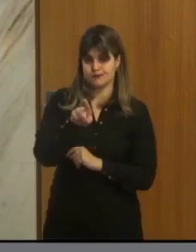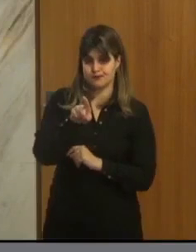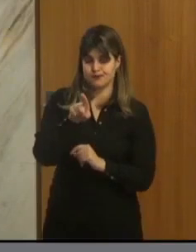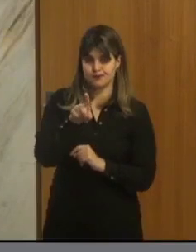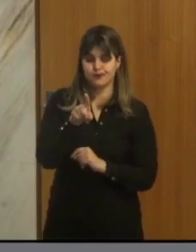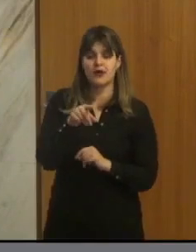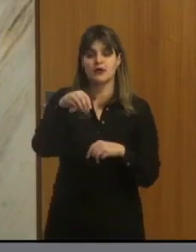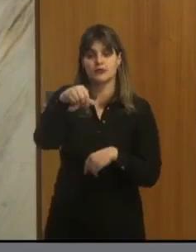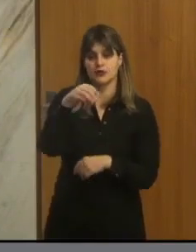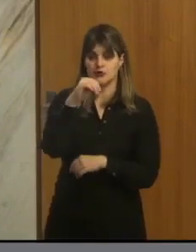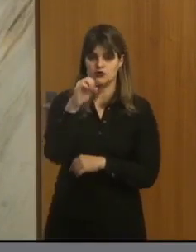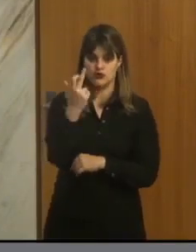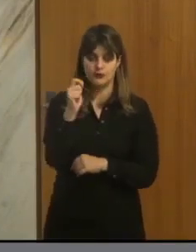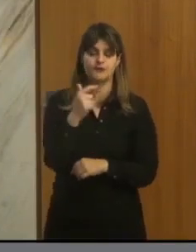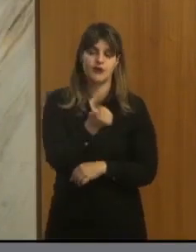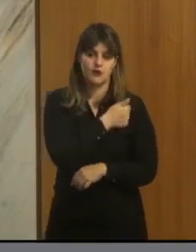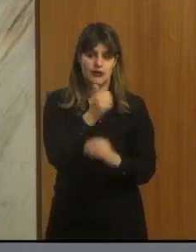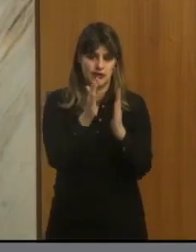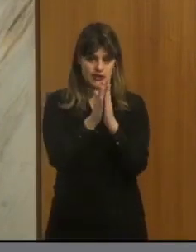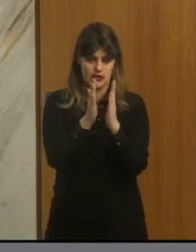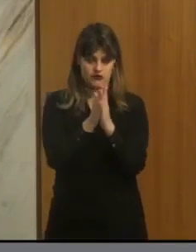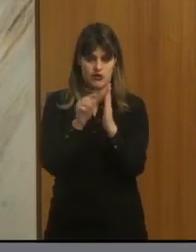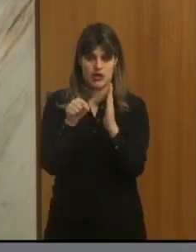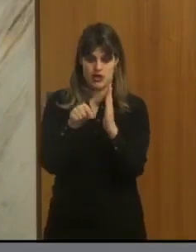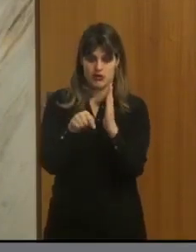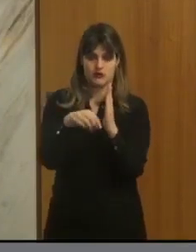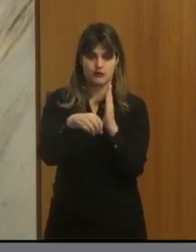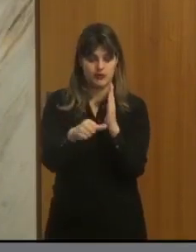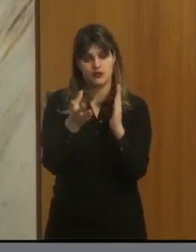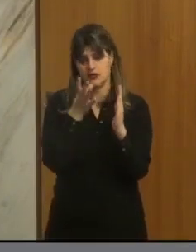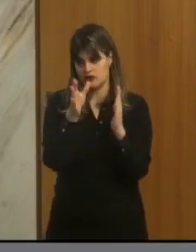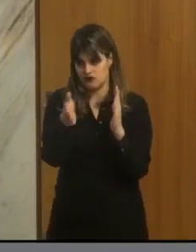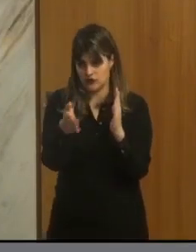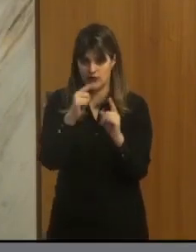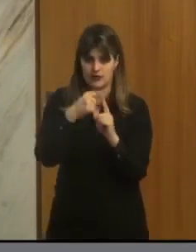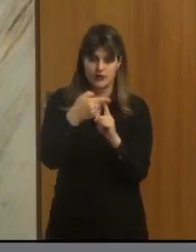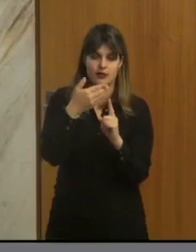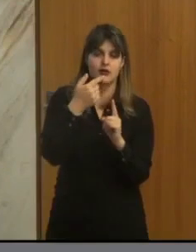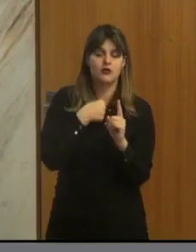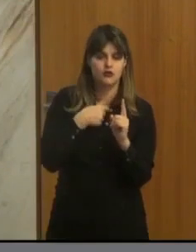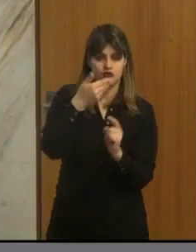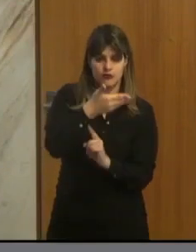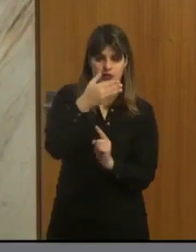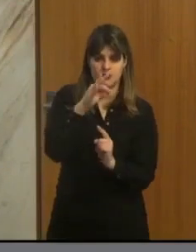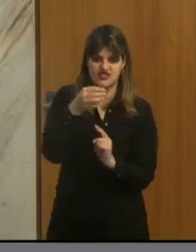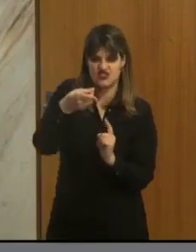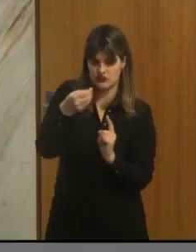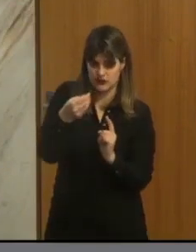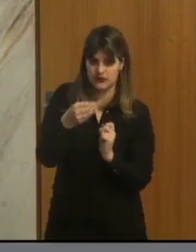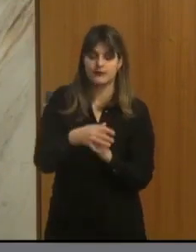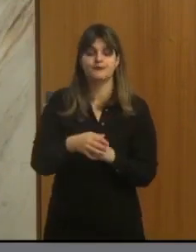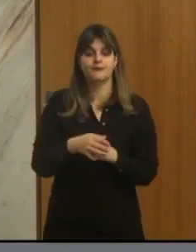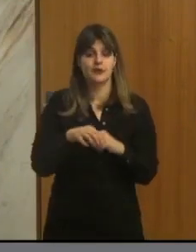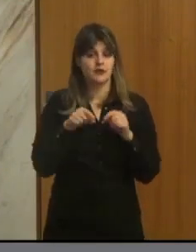temos uma referência na Igreja Matriz de Sor, que já foi falada aqui, que é agosto de 1490. Isto